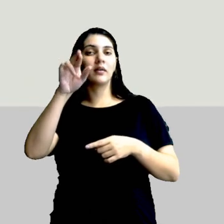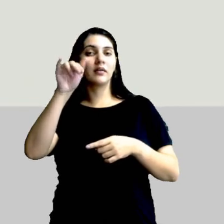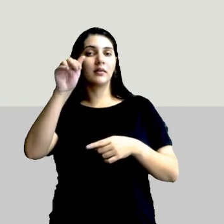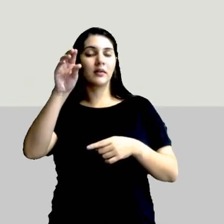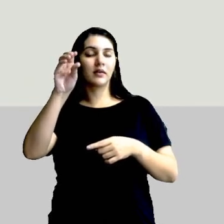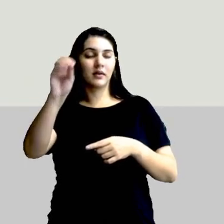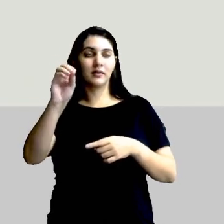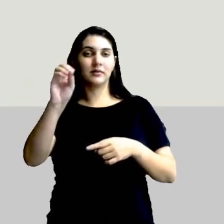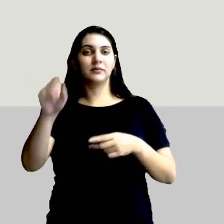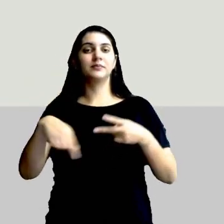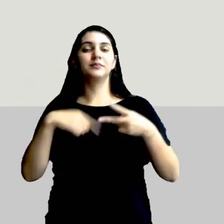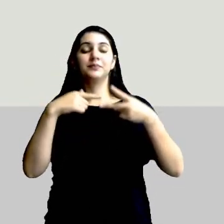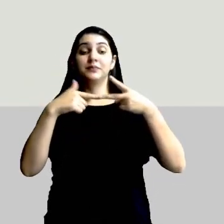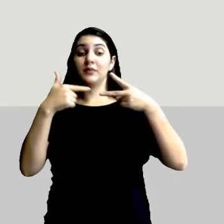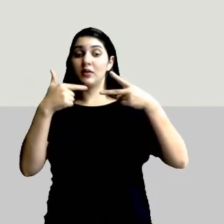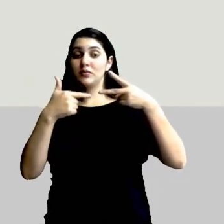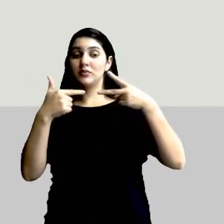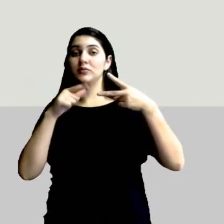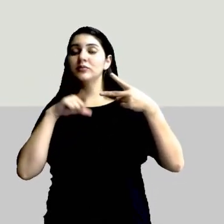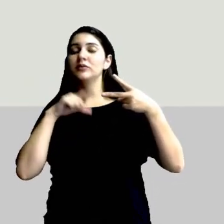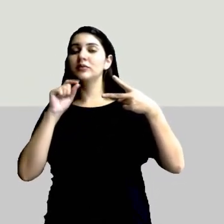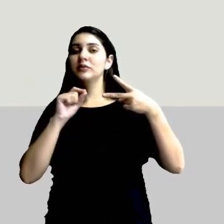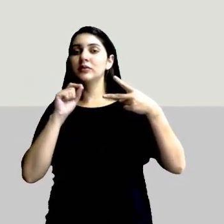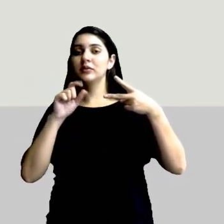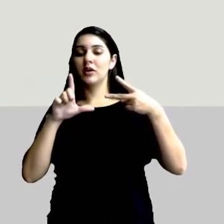quadrado. O segundo, eu tenho um